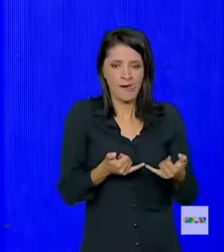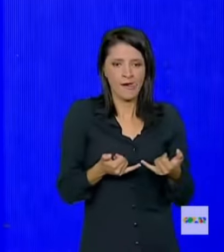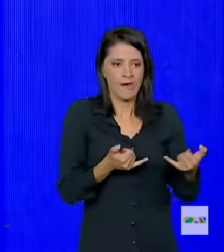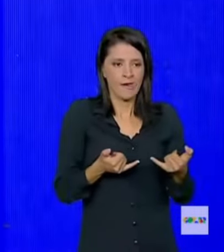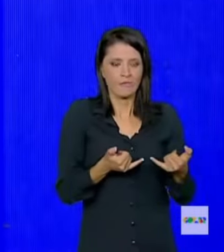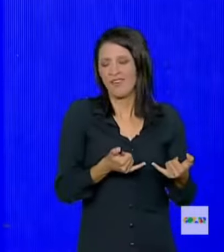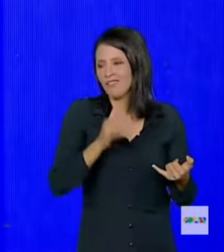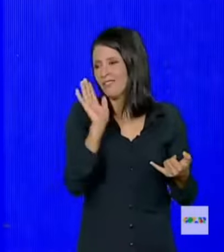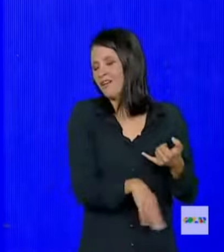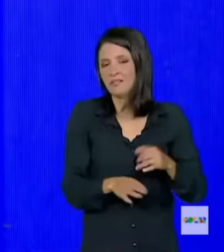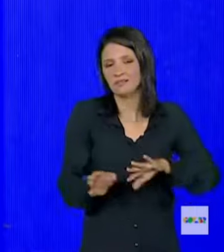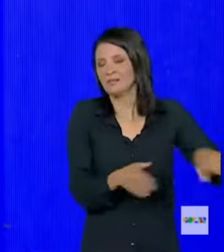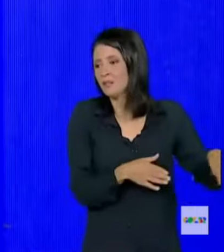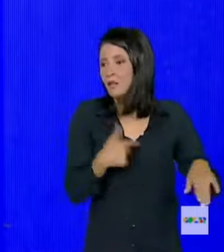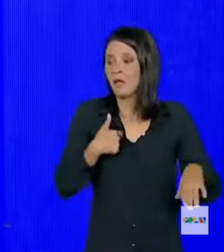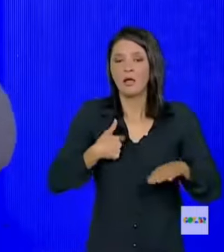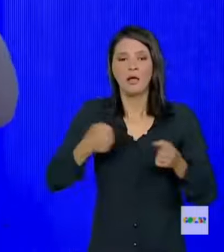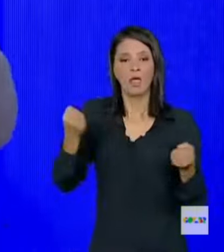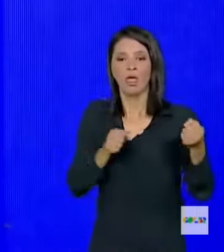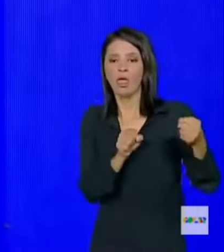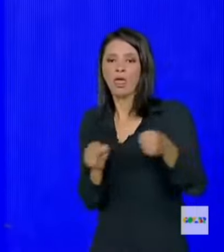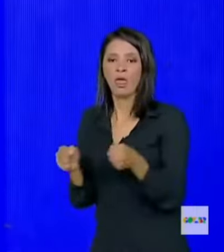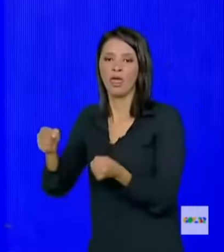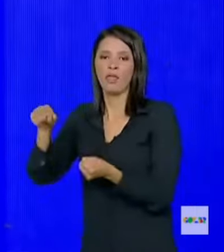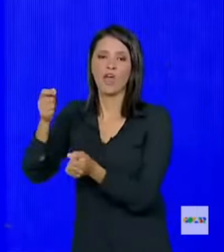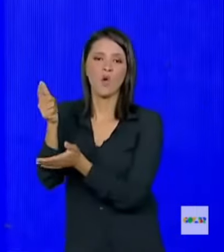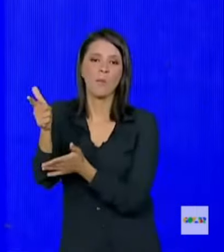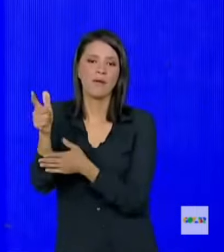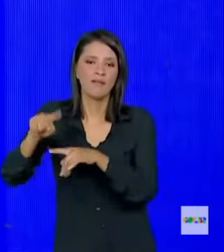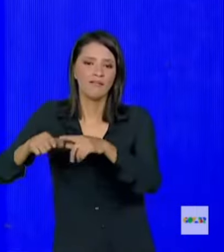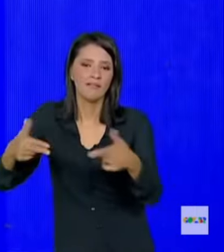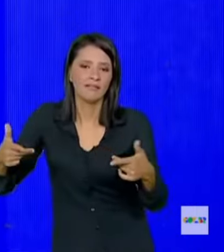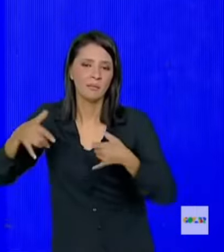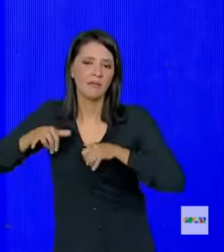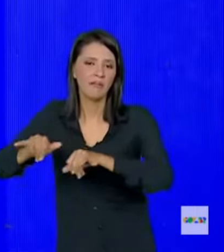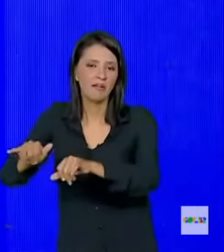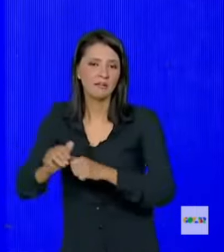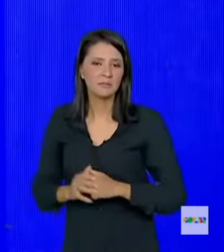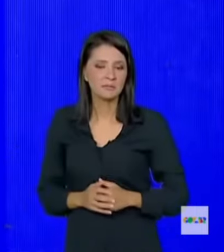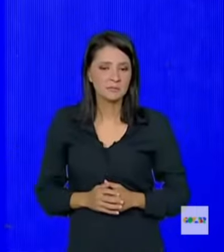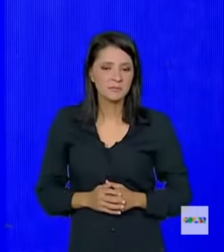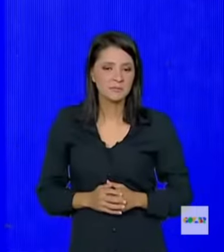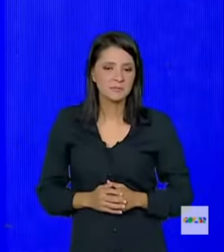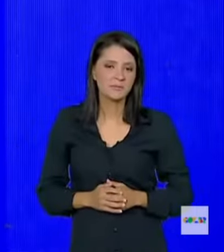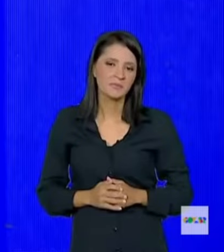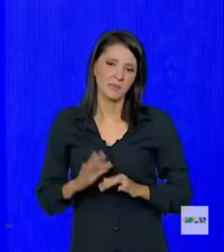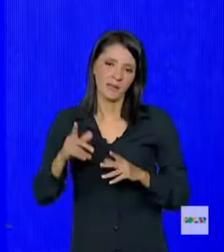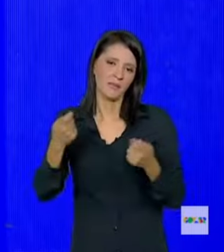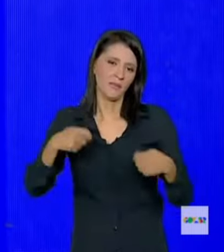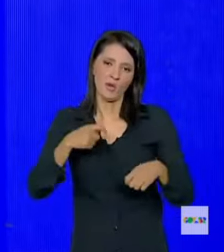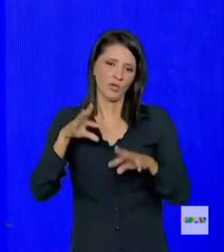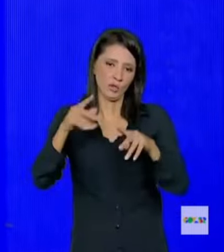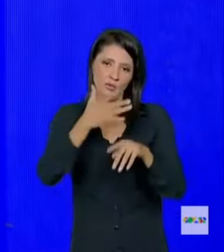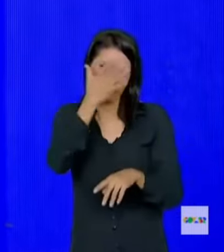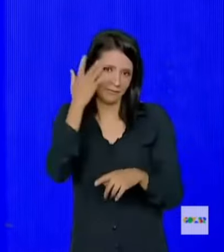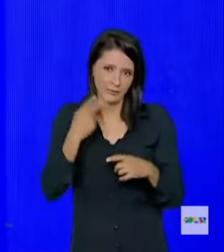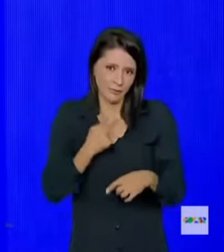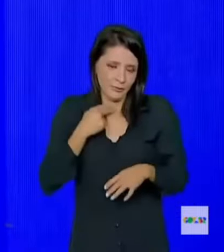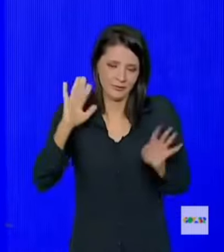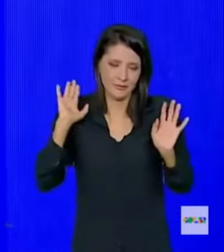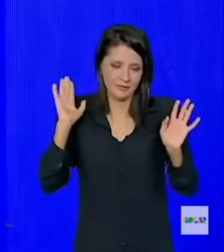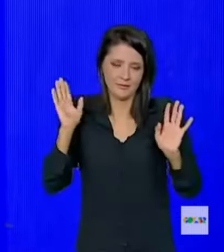dele próprio com o game, ele pegava o carro e ia fazer compra. Mas, obviamente que nem todo mundo pode fazer isso, as pessoas